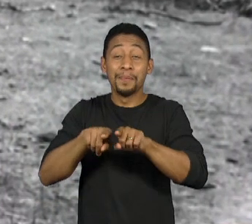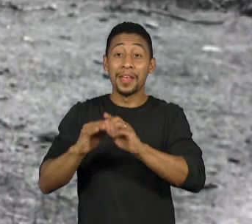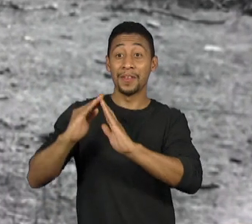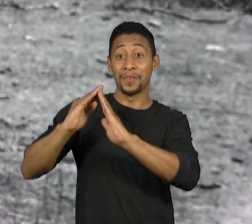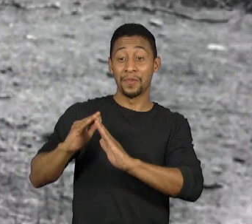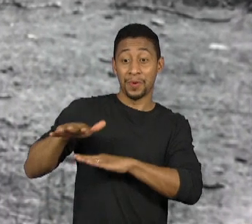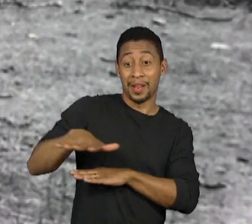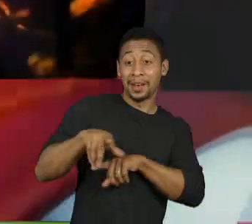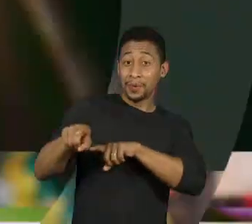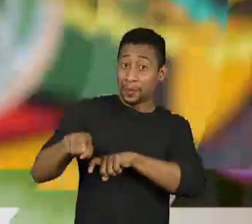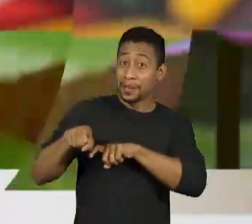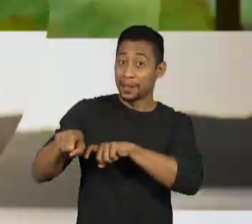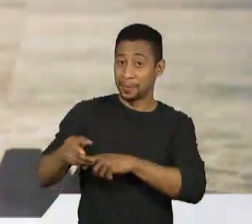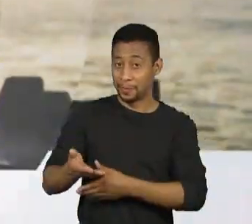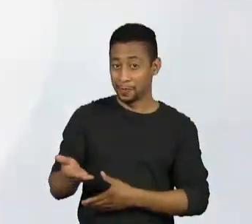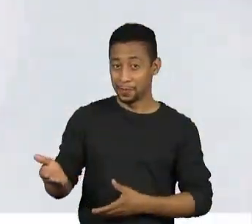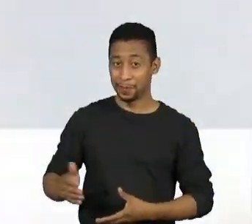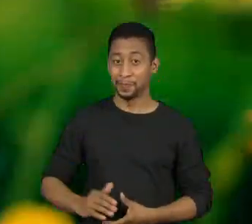histórias.